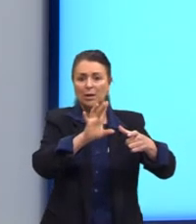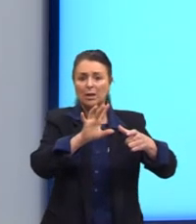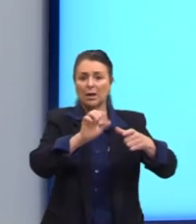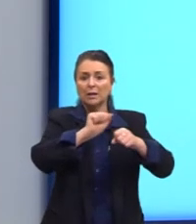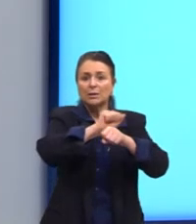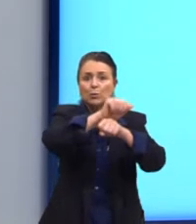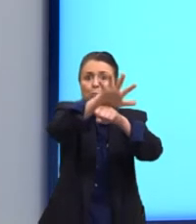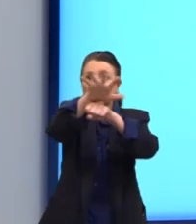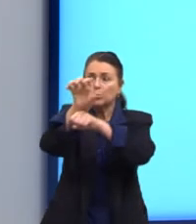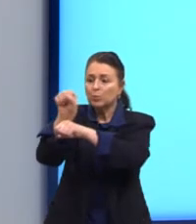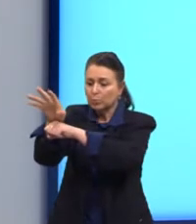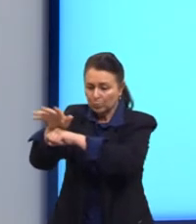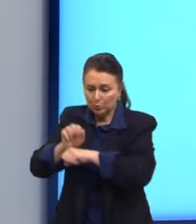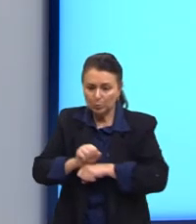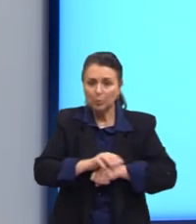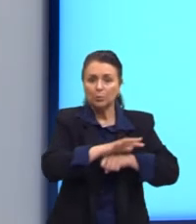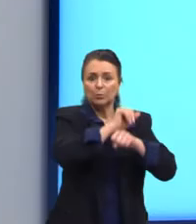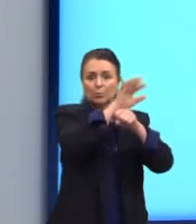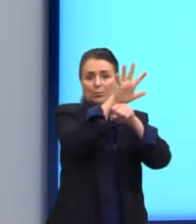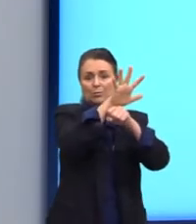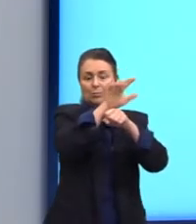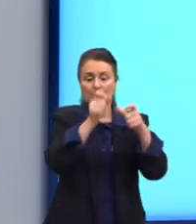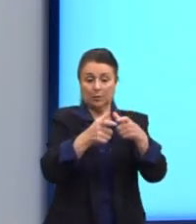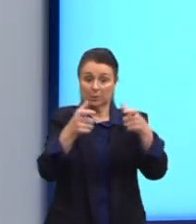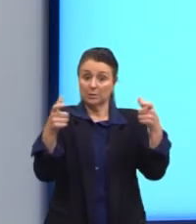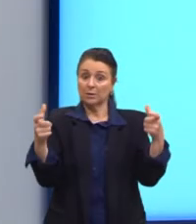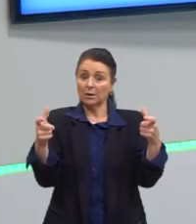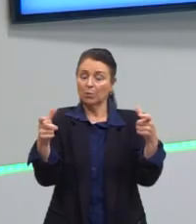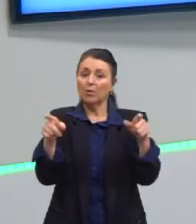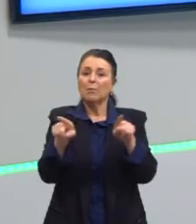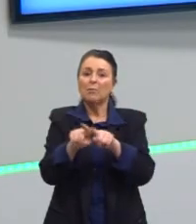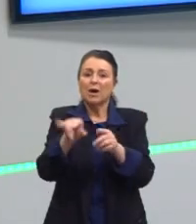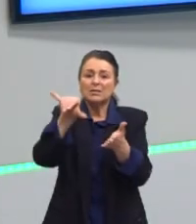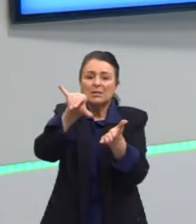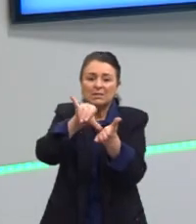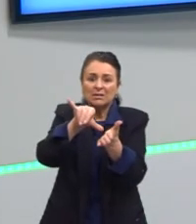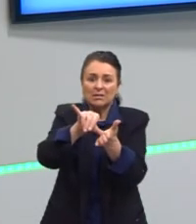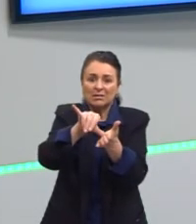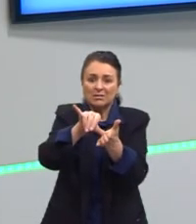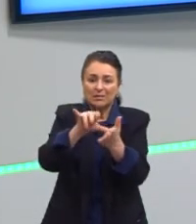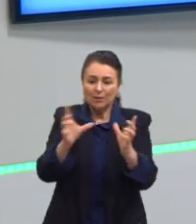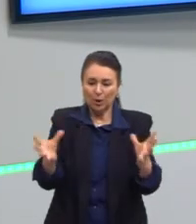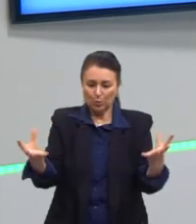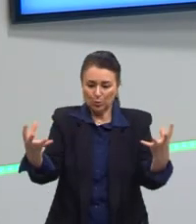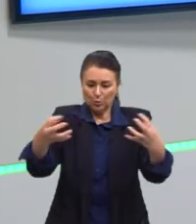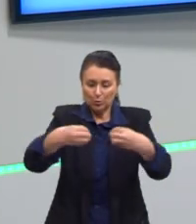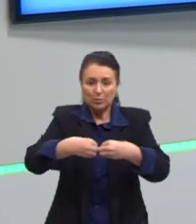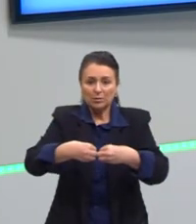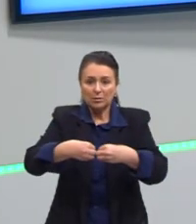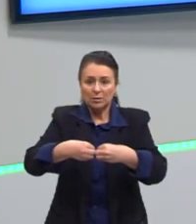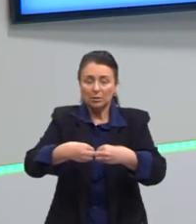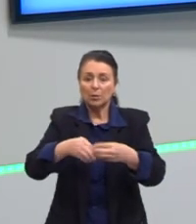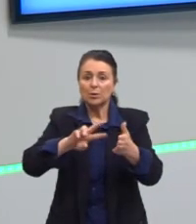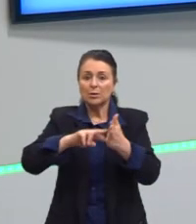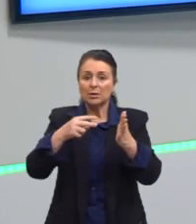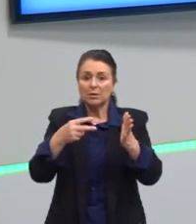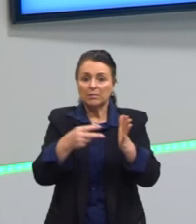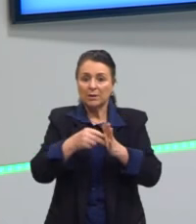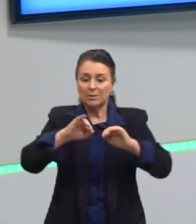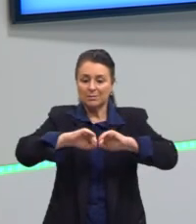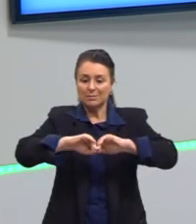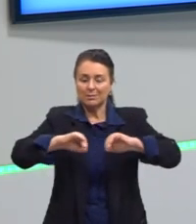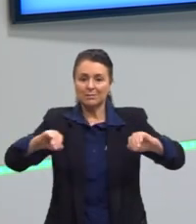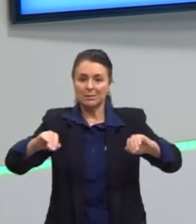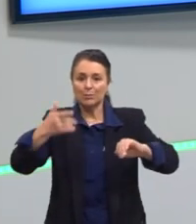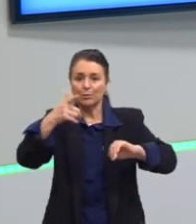ocorreu de forma concentrada cresceu Mas concentrou isso significa que segregou